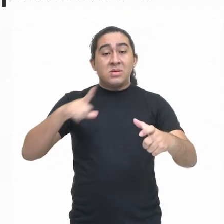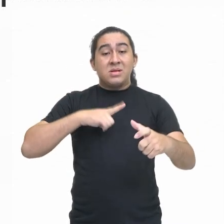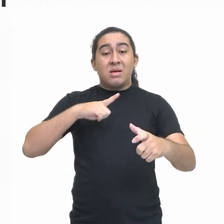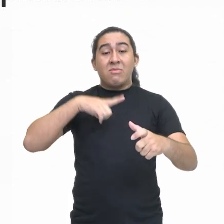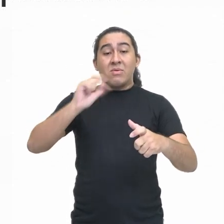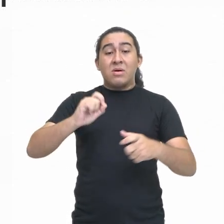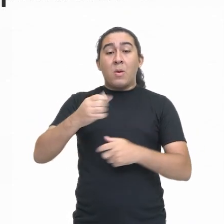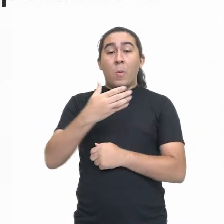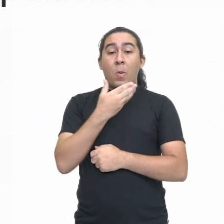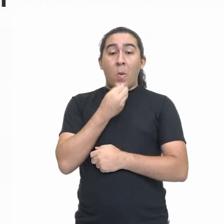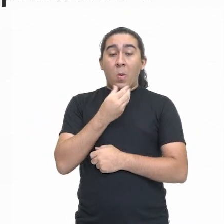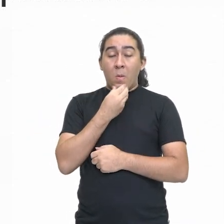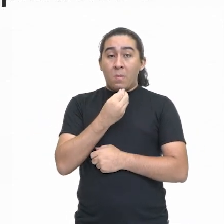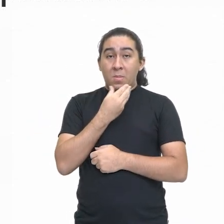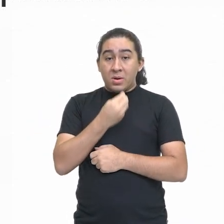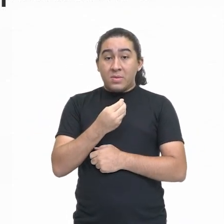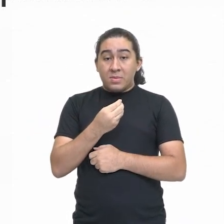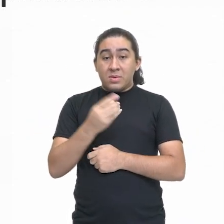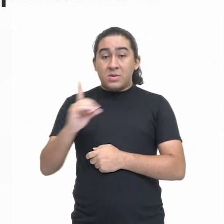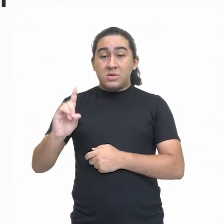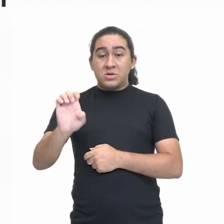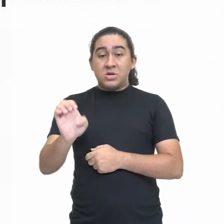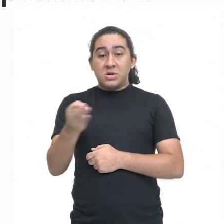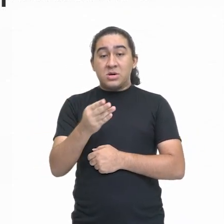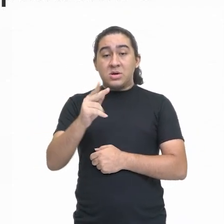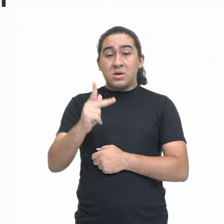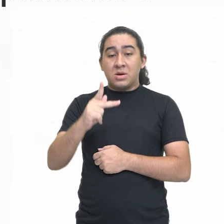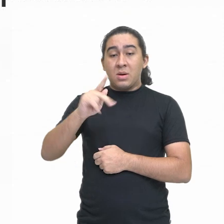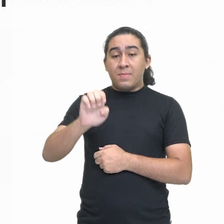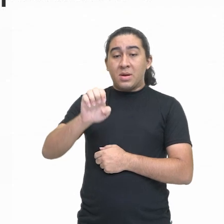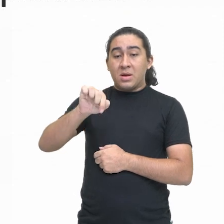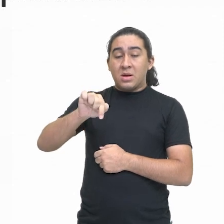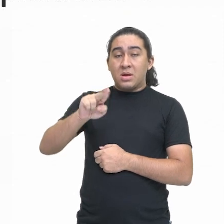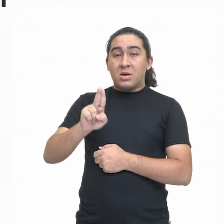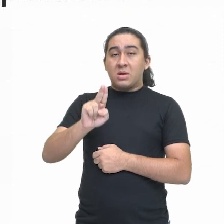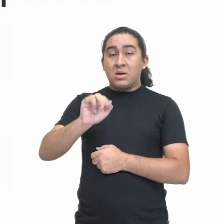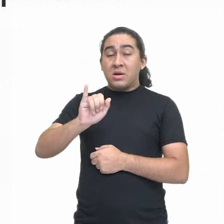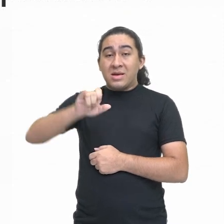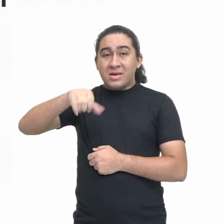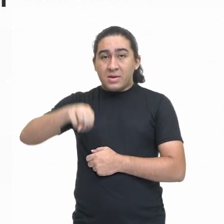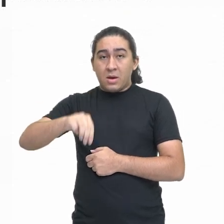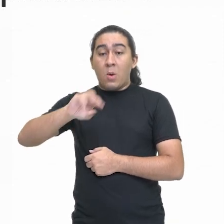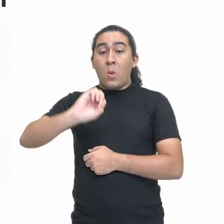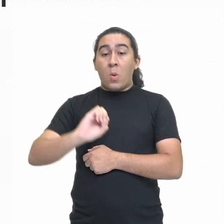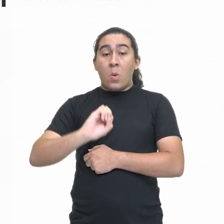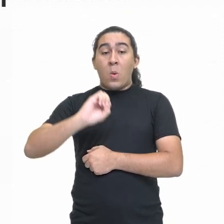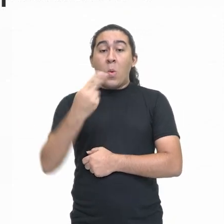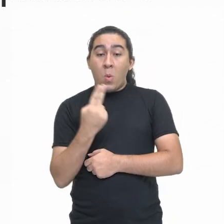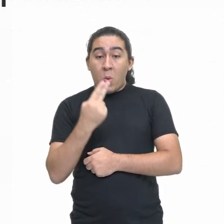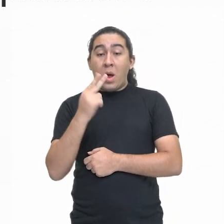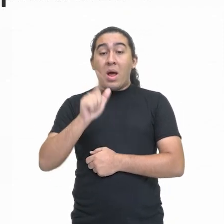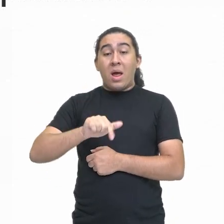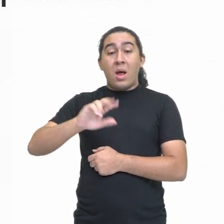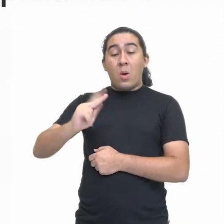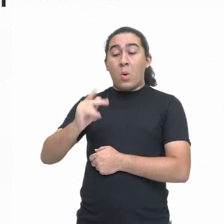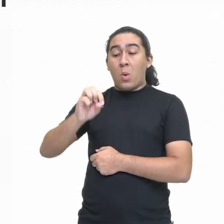presença do Homem de Pequim, né? Ou, cientificamente falando, o Homo